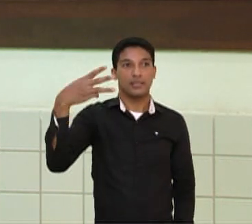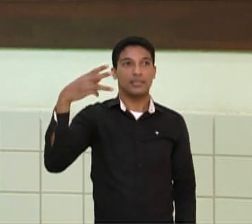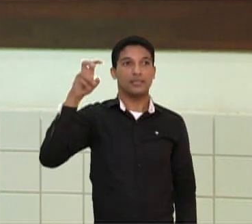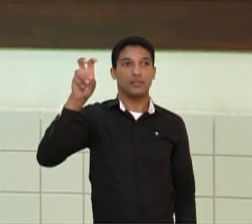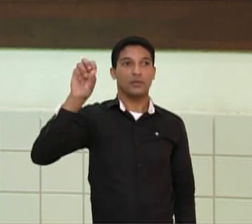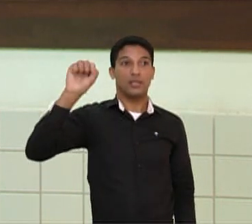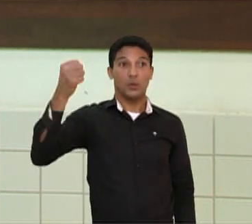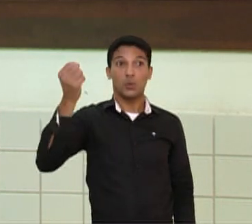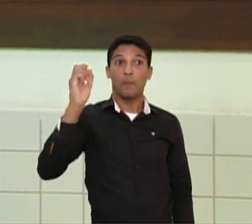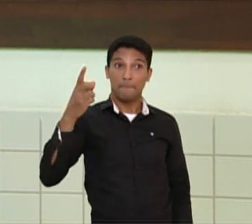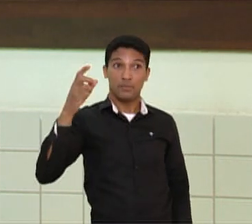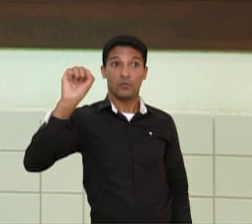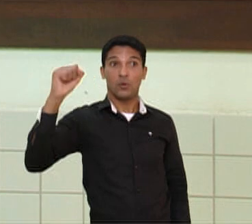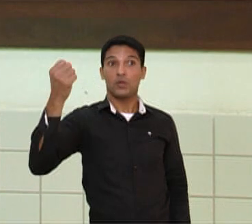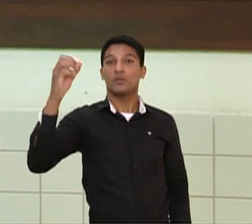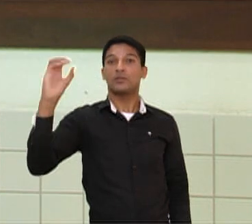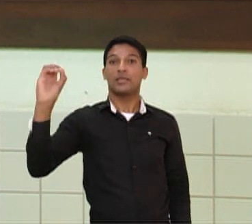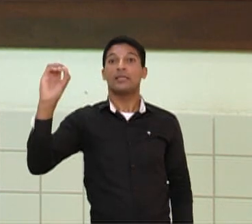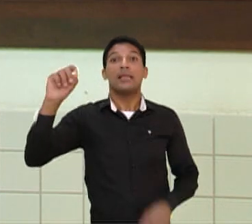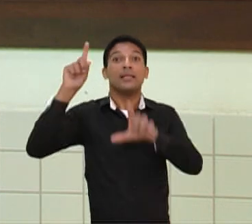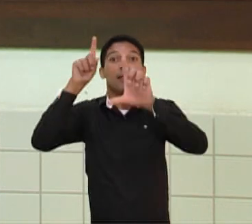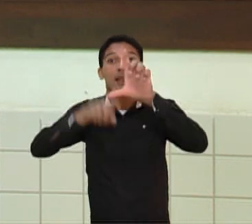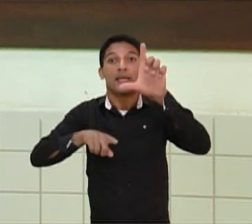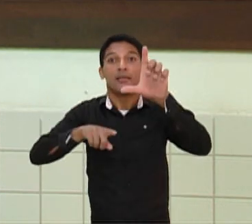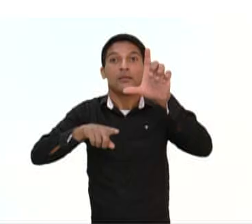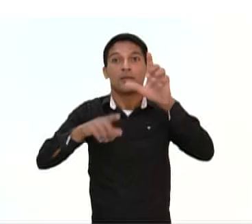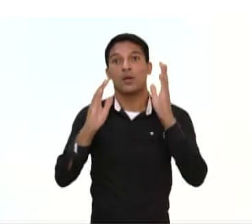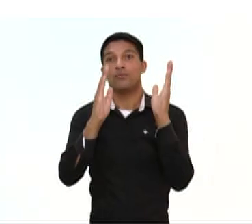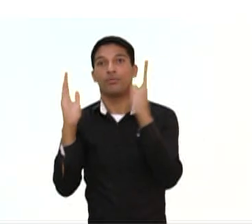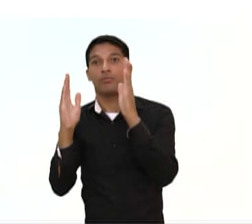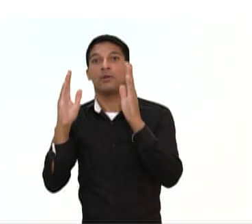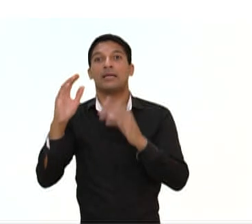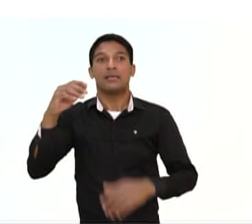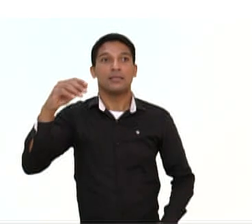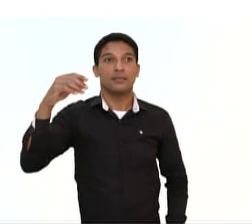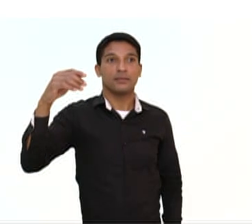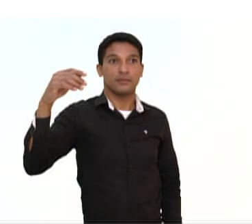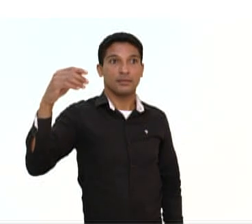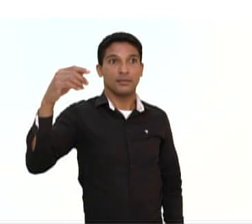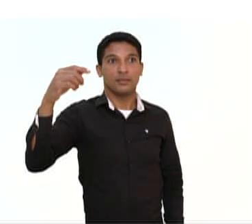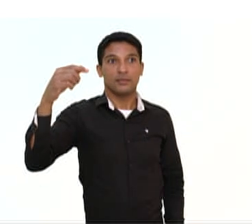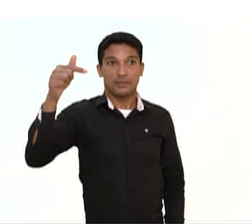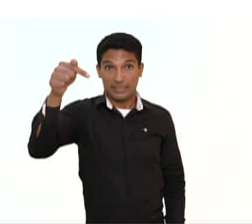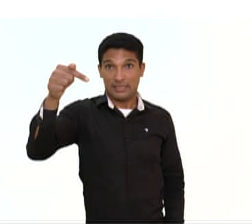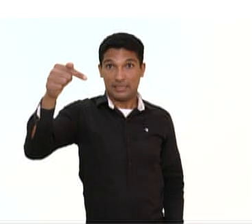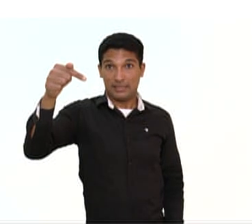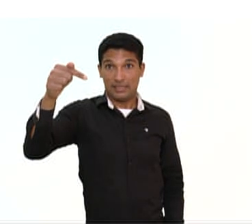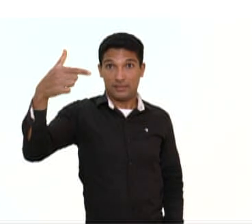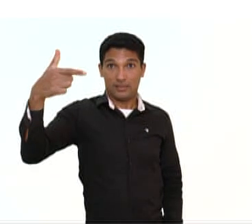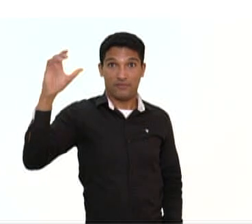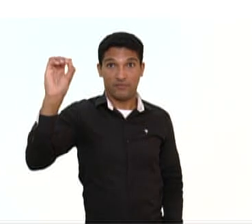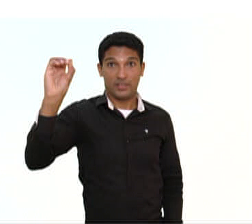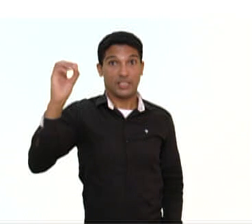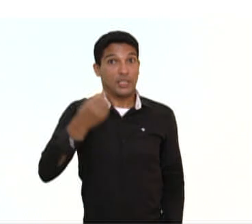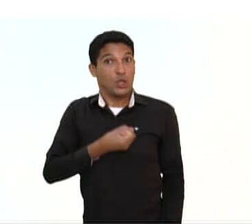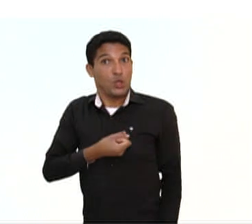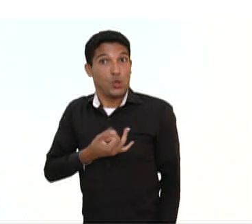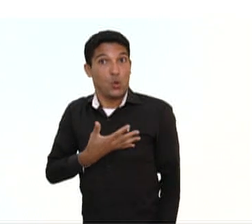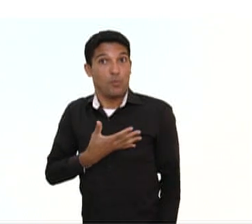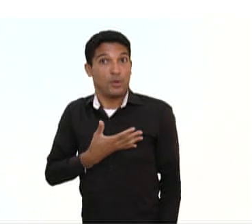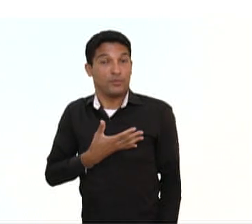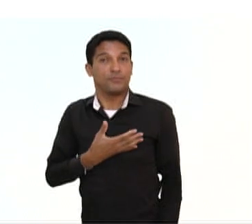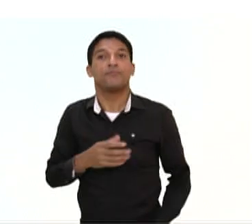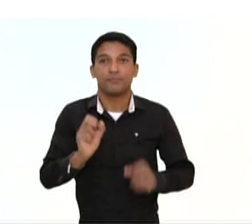358.800 letras e 720 números, tá? Aqui os arranjos das letras, aqui os arranjos dos números. Pelo